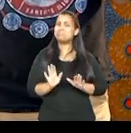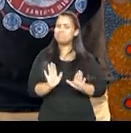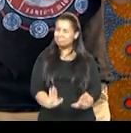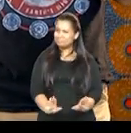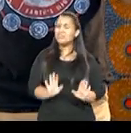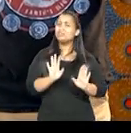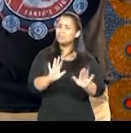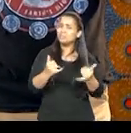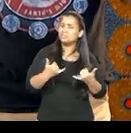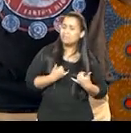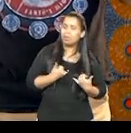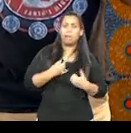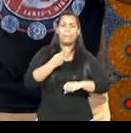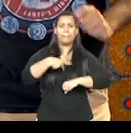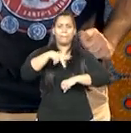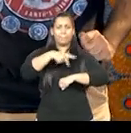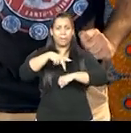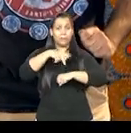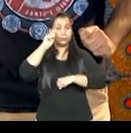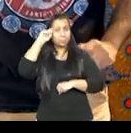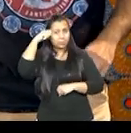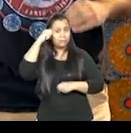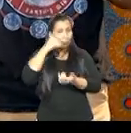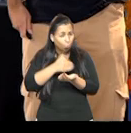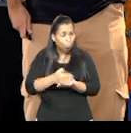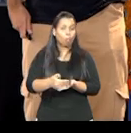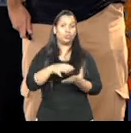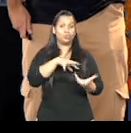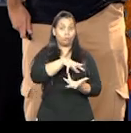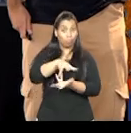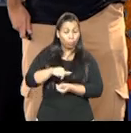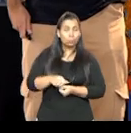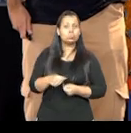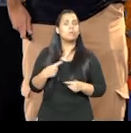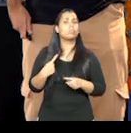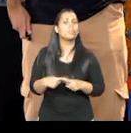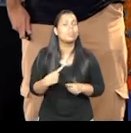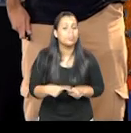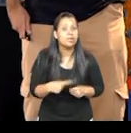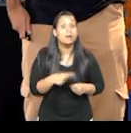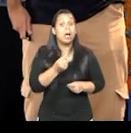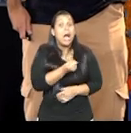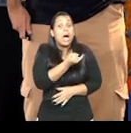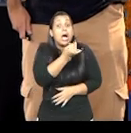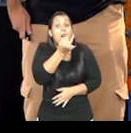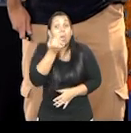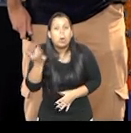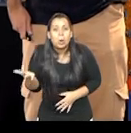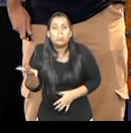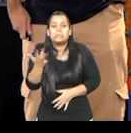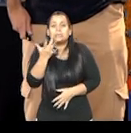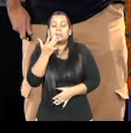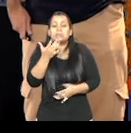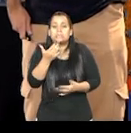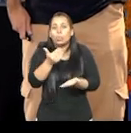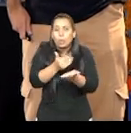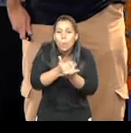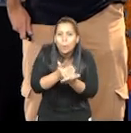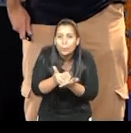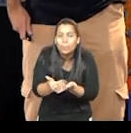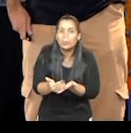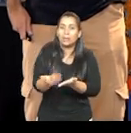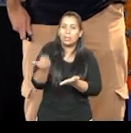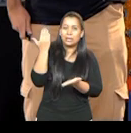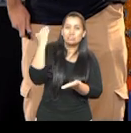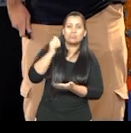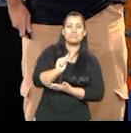ouviram falar que a África é o berço da humanidade? Isso é porque algumas das primeiras evidências arqueológicas que existiram